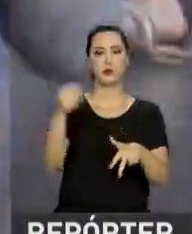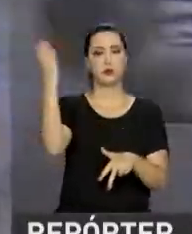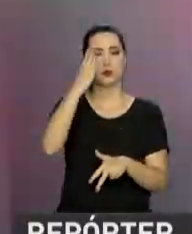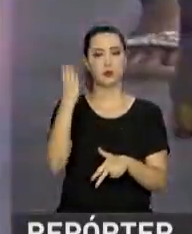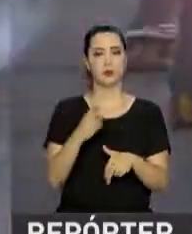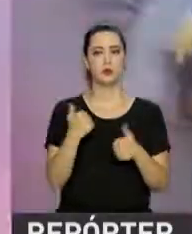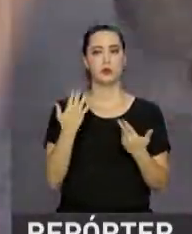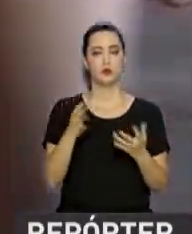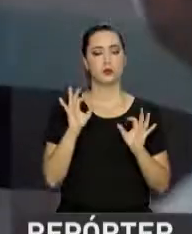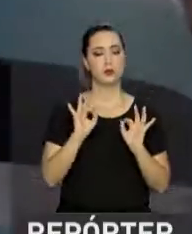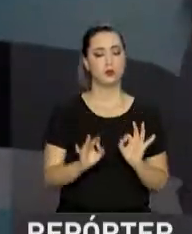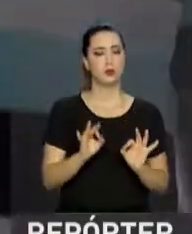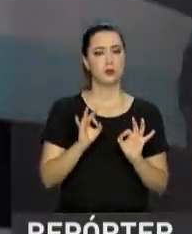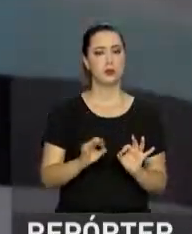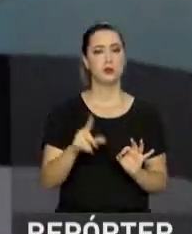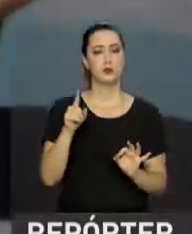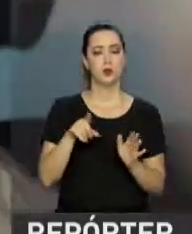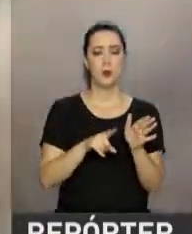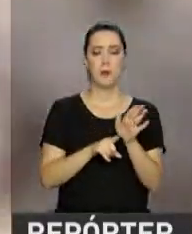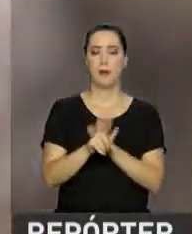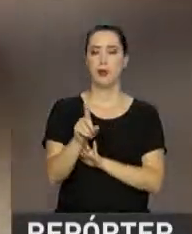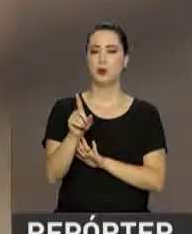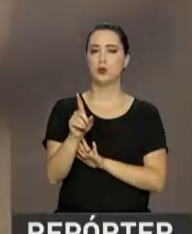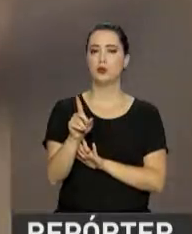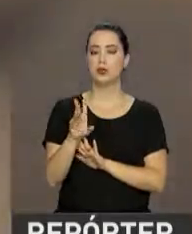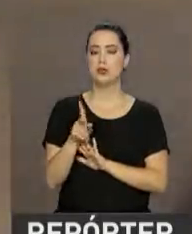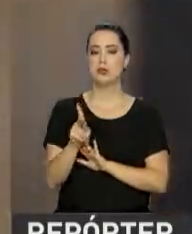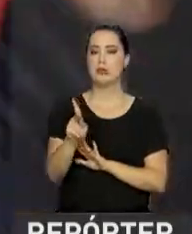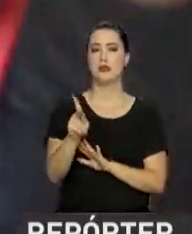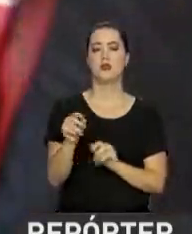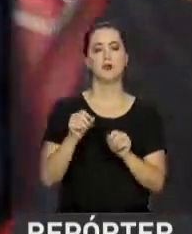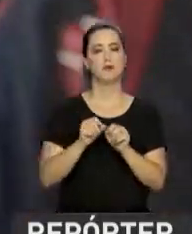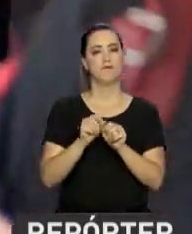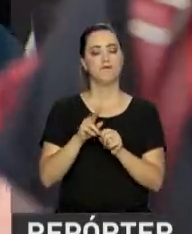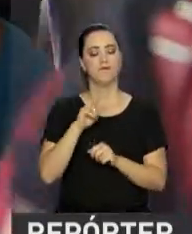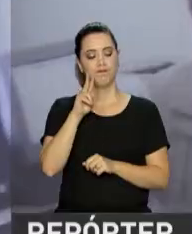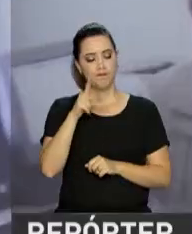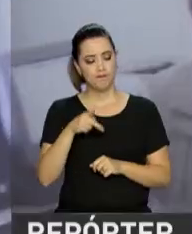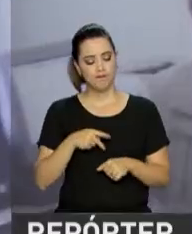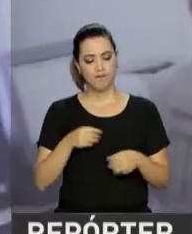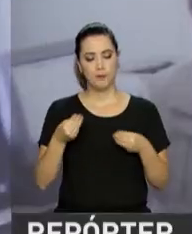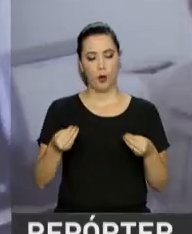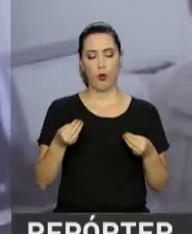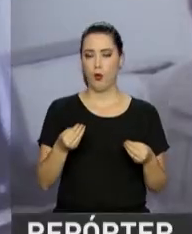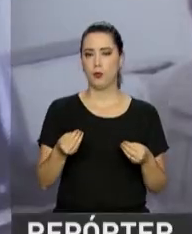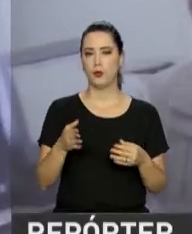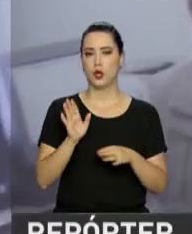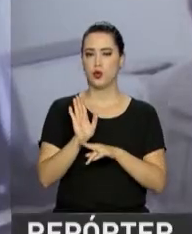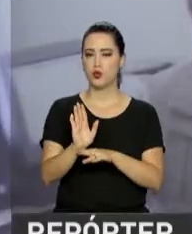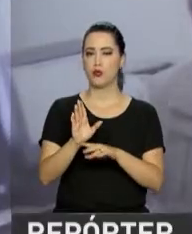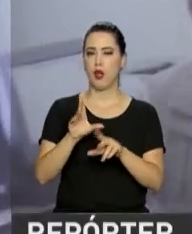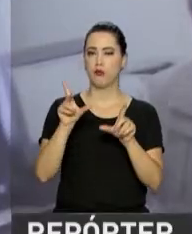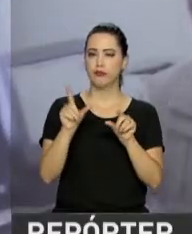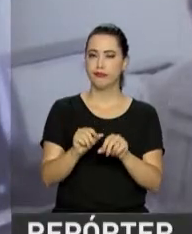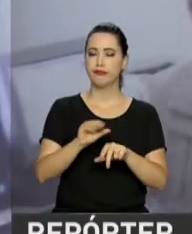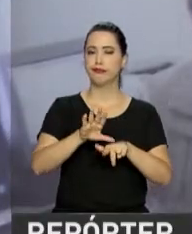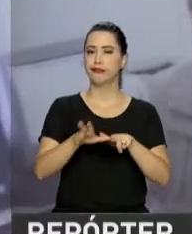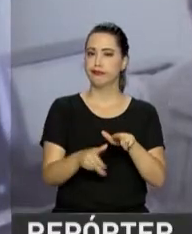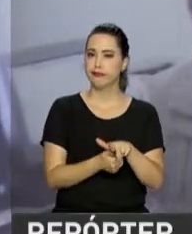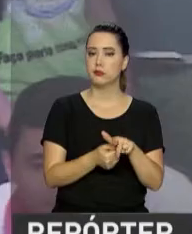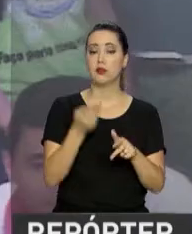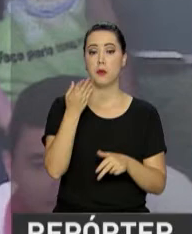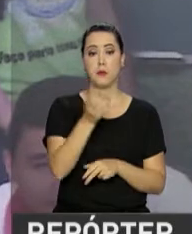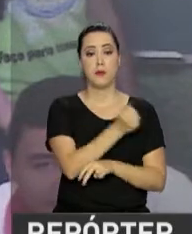certamente essa é uma pergunta feita por muitos cidadãos esses estudantes sabem que temos a